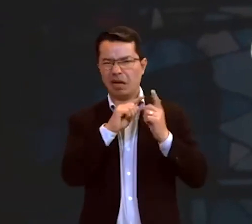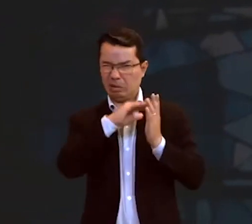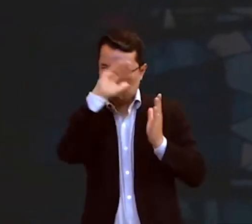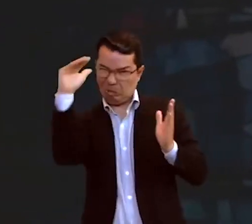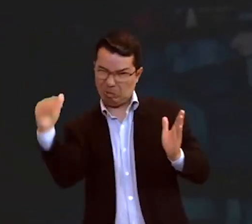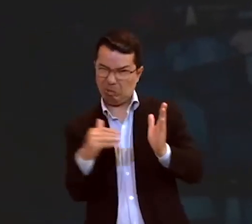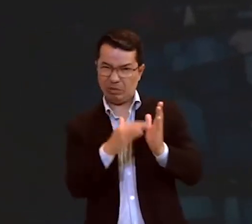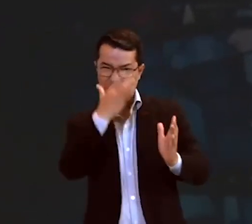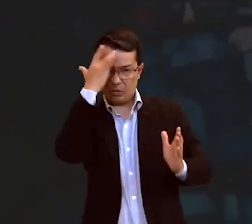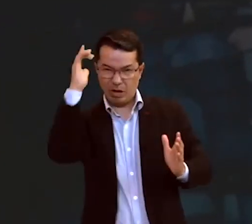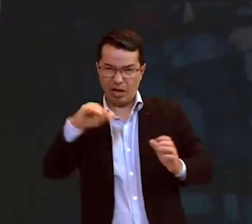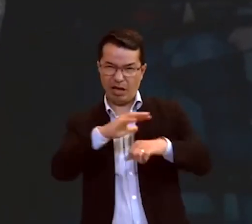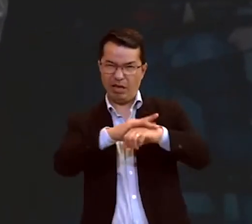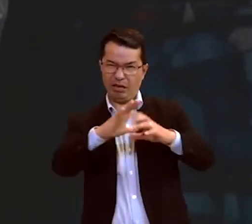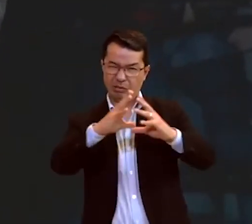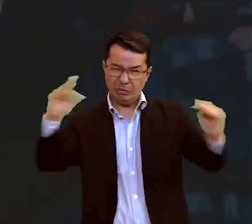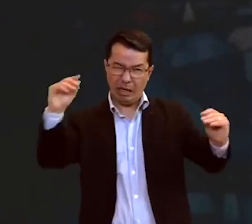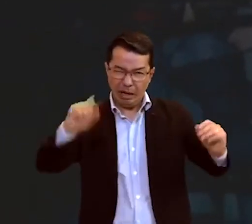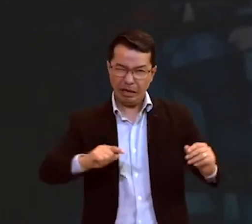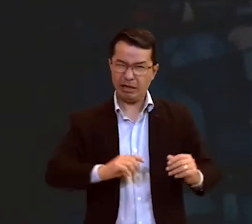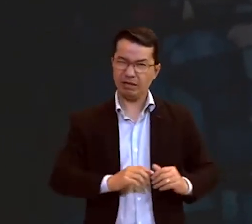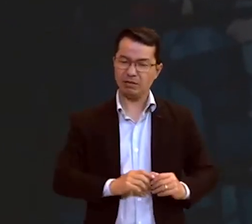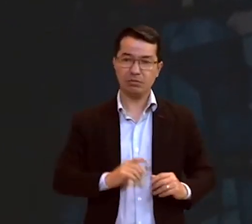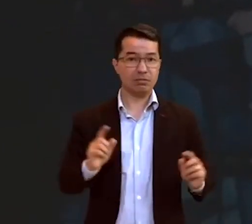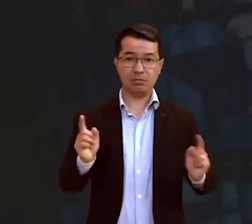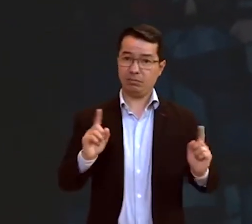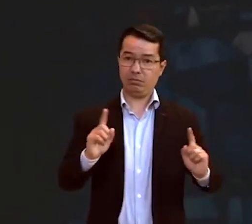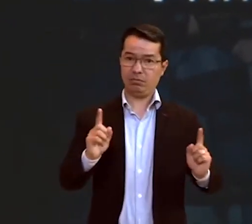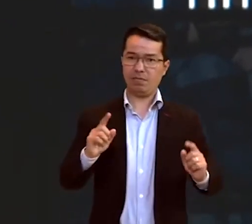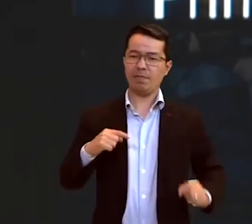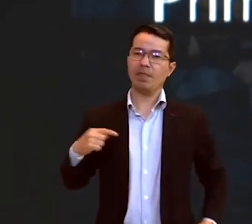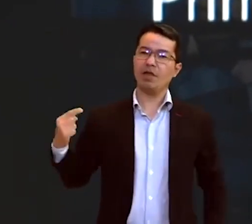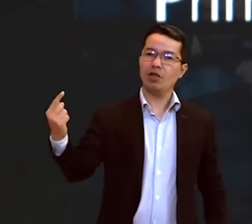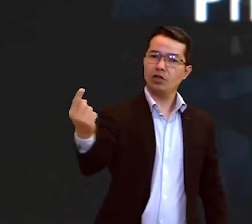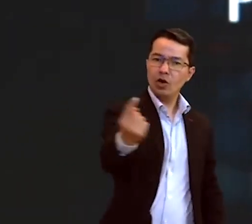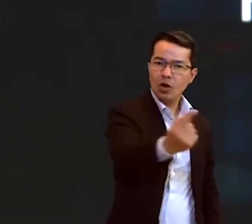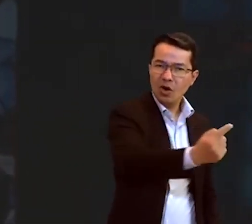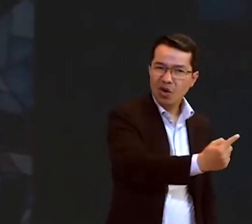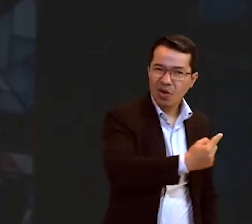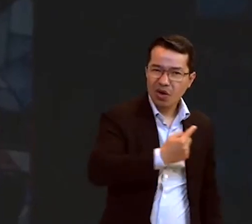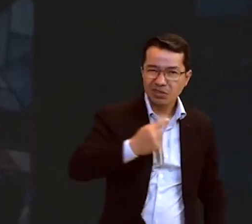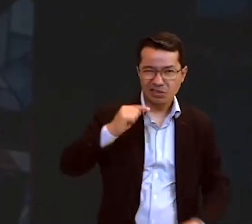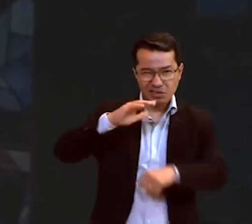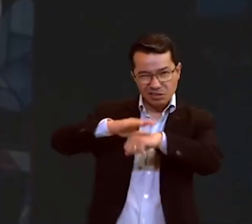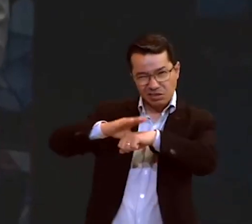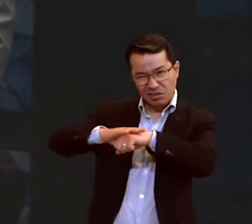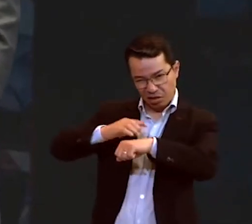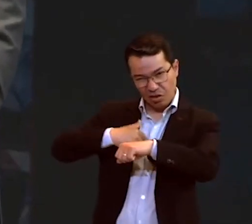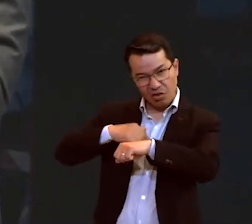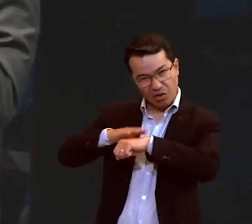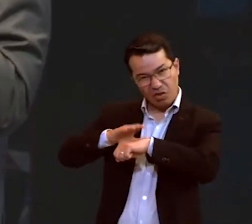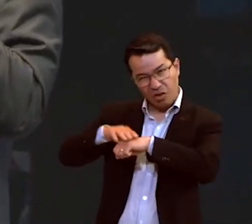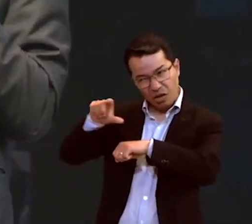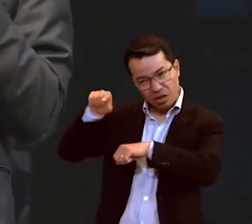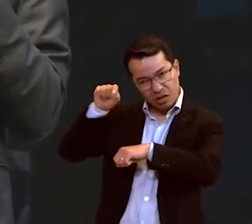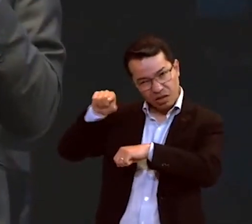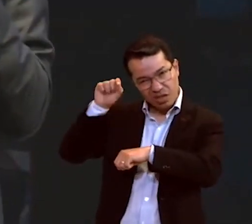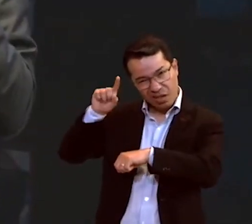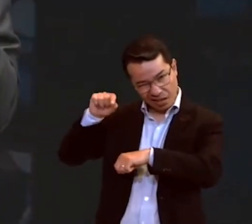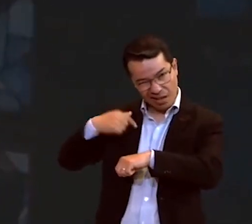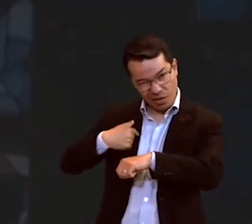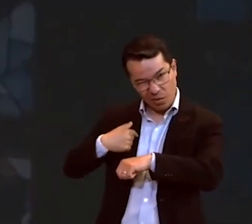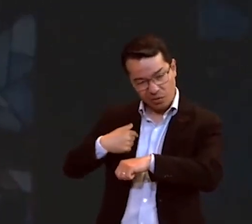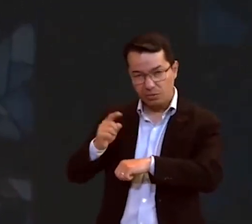E não vai ser. Mas não é nós quem decidimos isso. E isso não